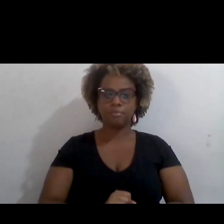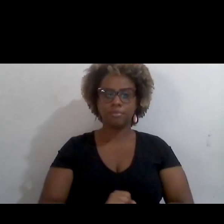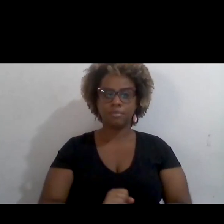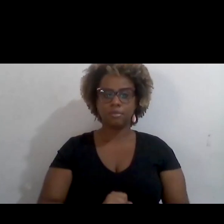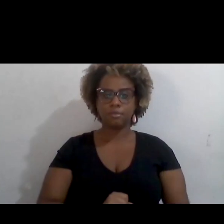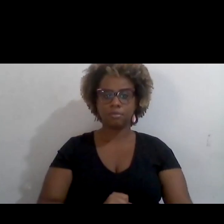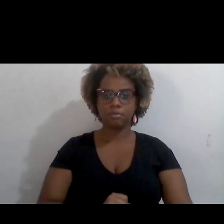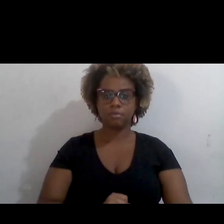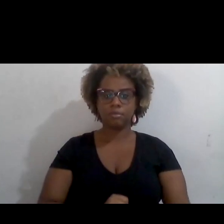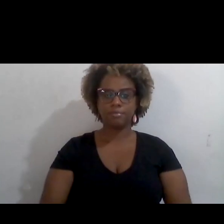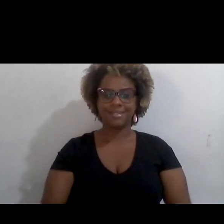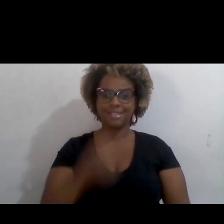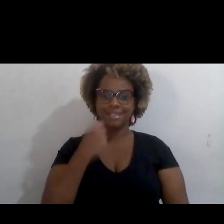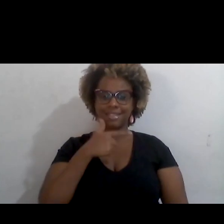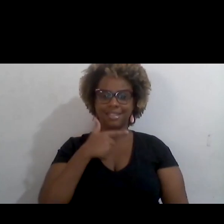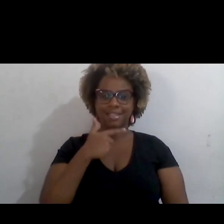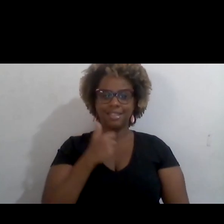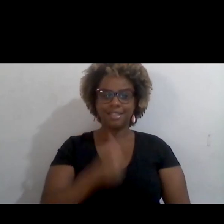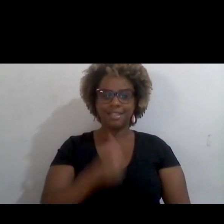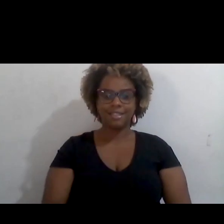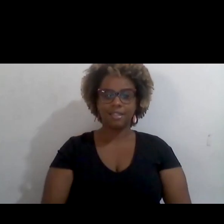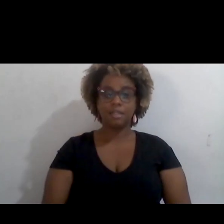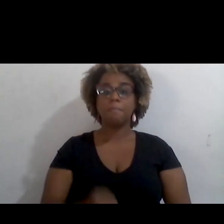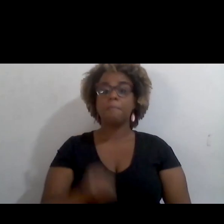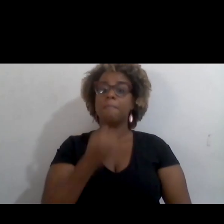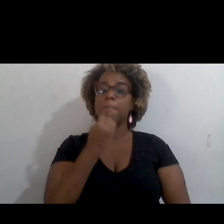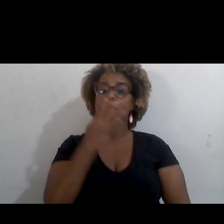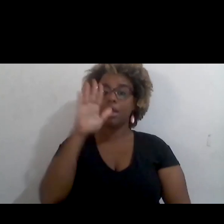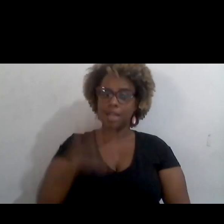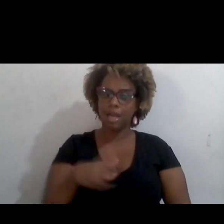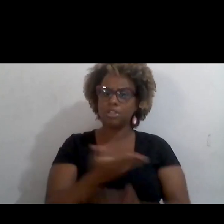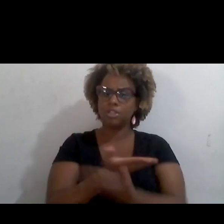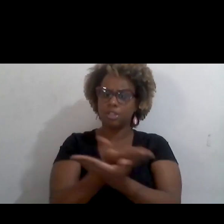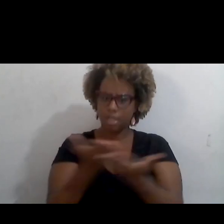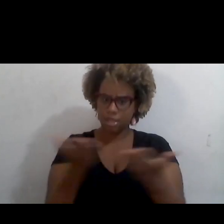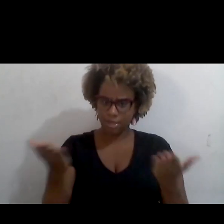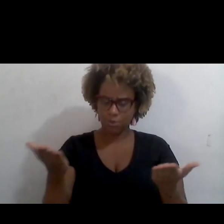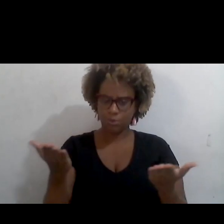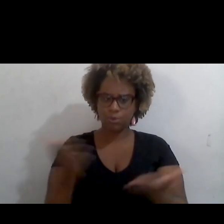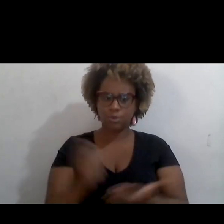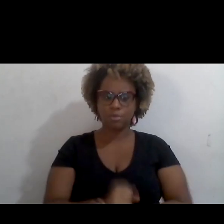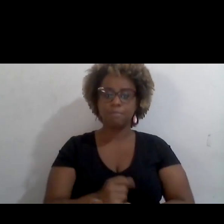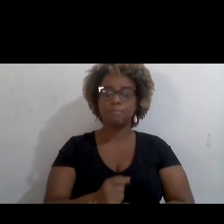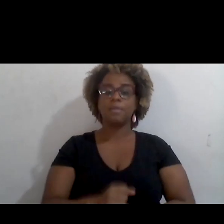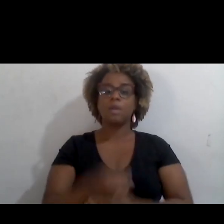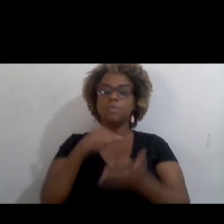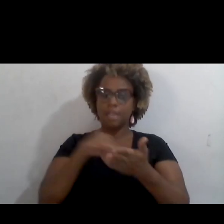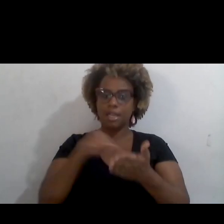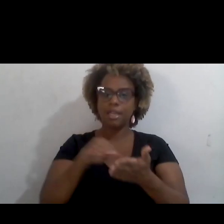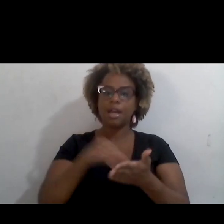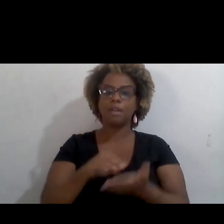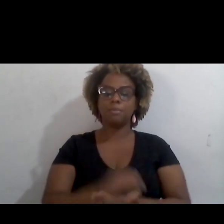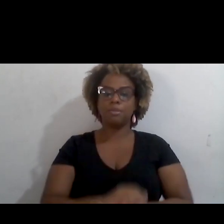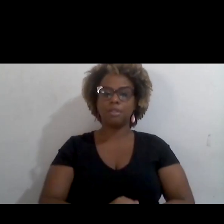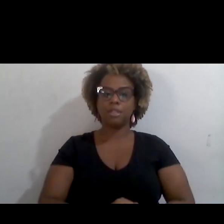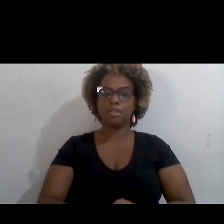amiga. É aí, pronto. Bom, boa tarde a todos, todas e todos. Boa tarde ao ilustríssimo secretário Bruno Monteiro, à senhora diretora-geral